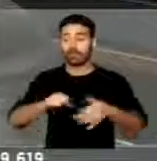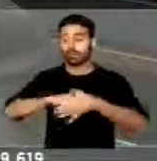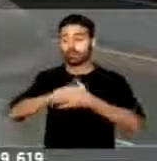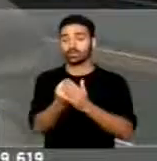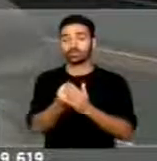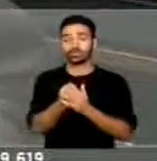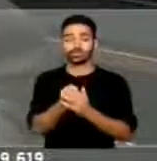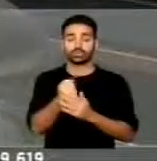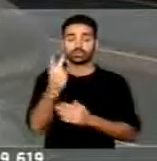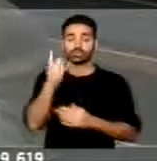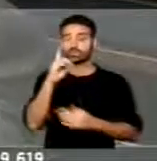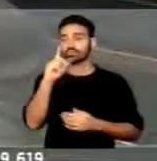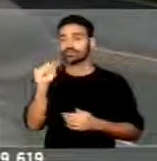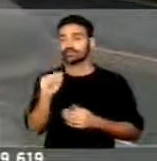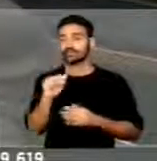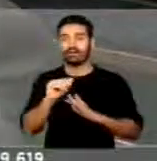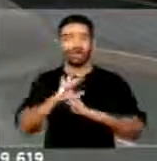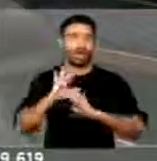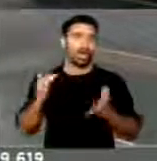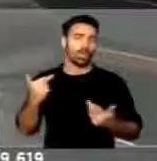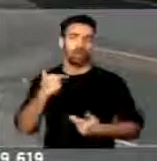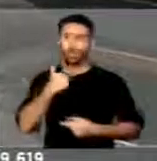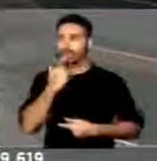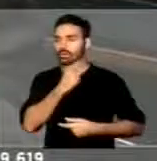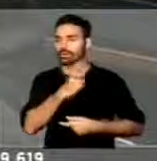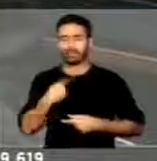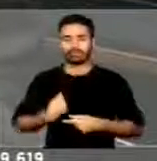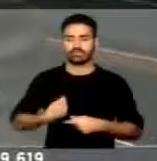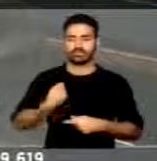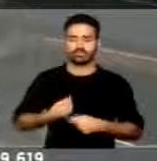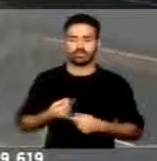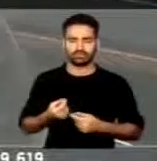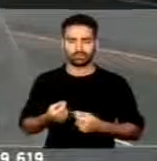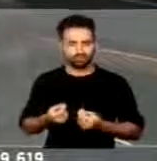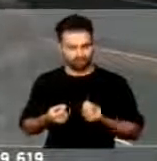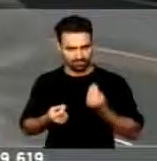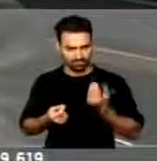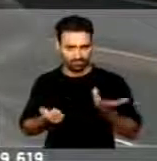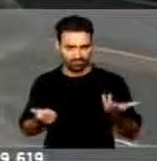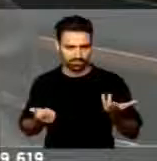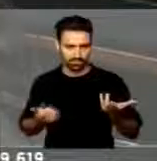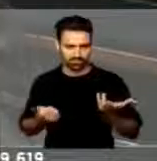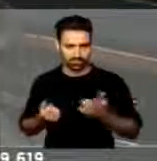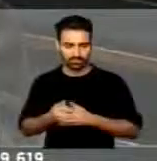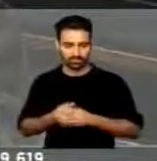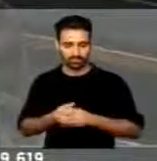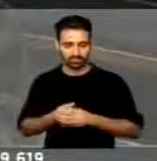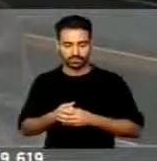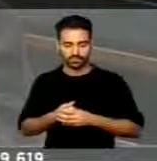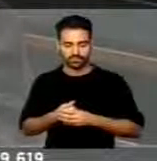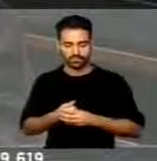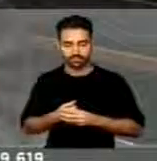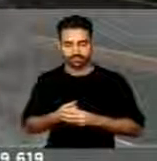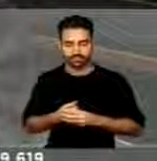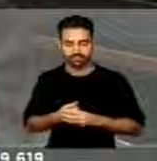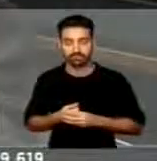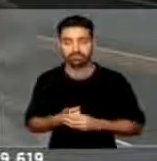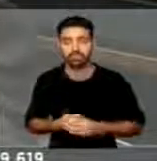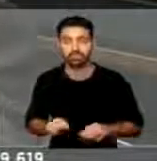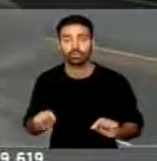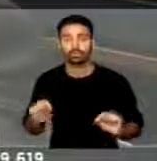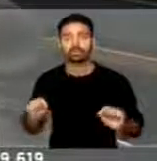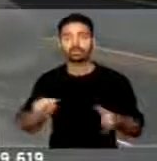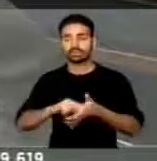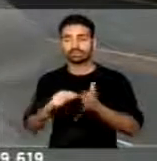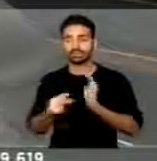viver. Mas o que é? Aí estamos diante de um dilema. O que é mais